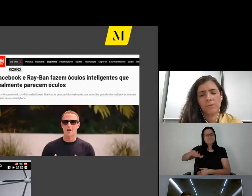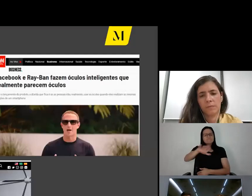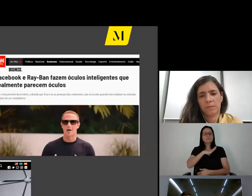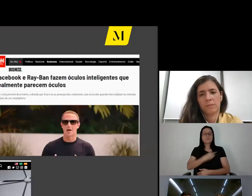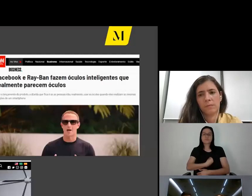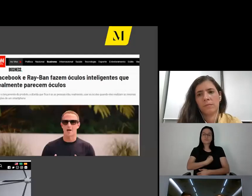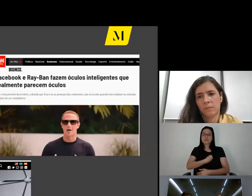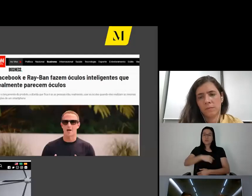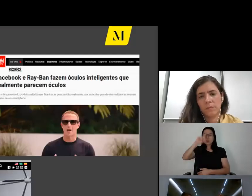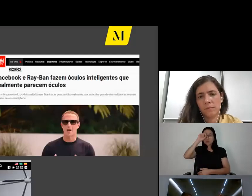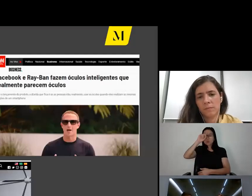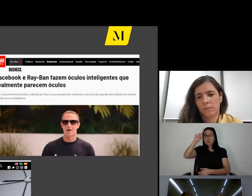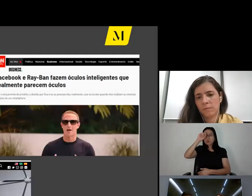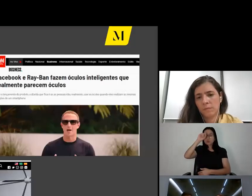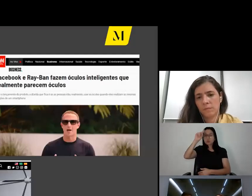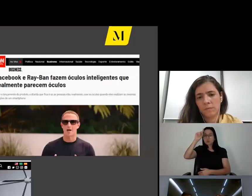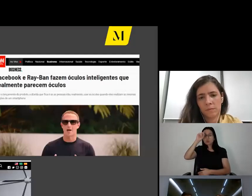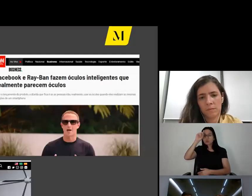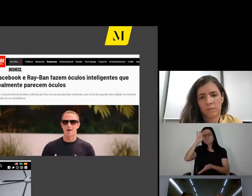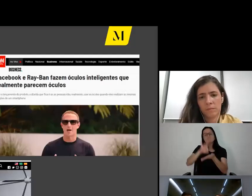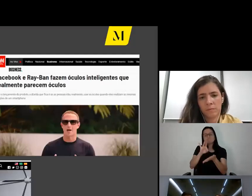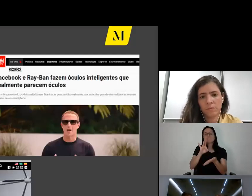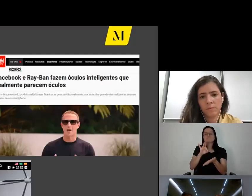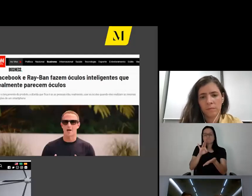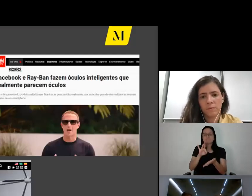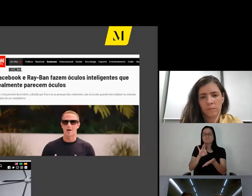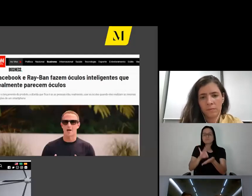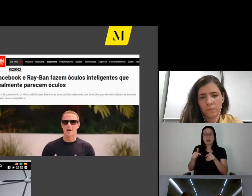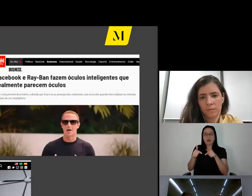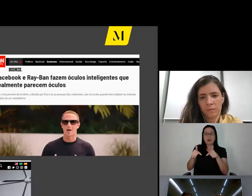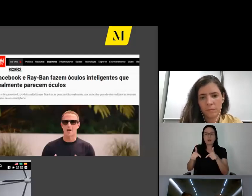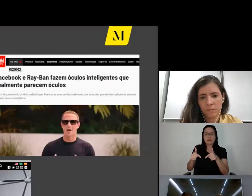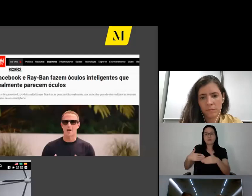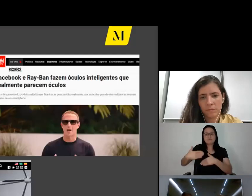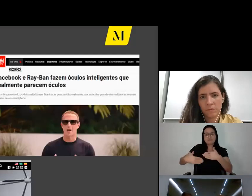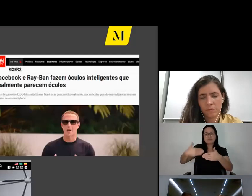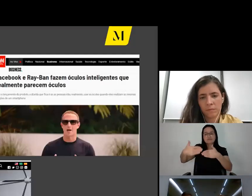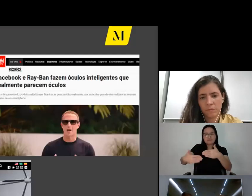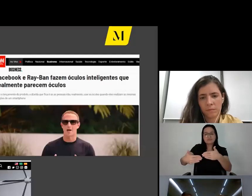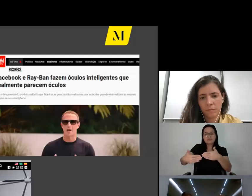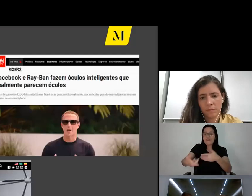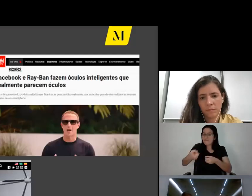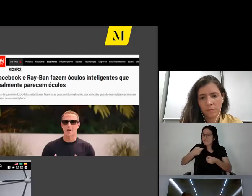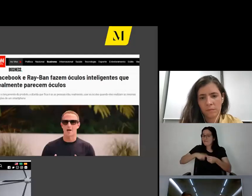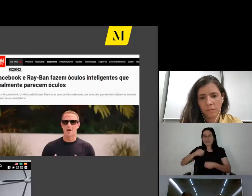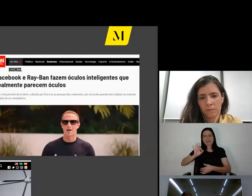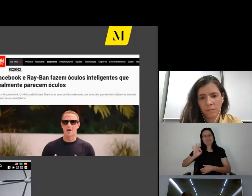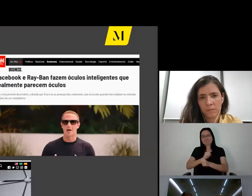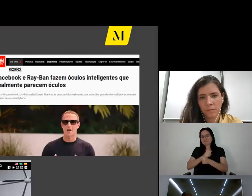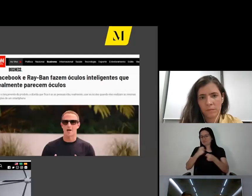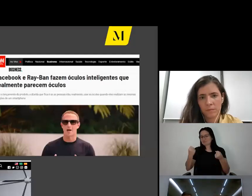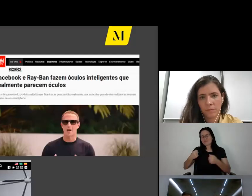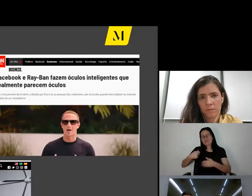de fato, um passo que a gente deu e a gente não vai voltar